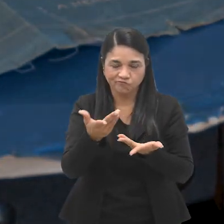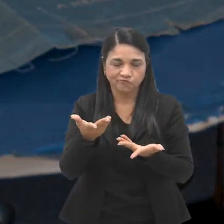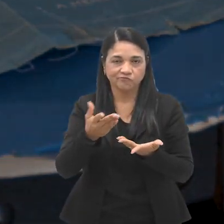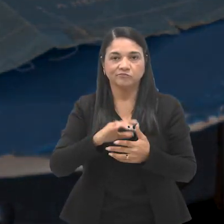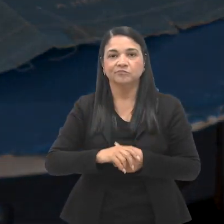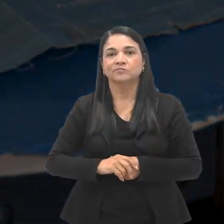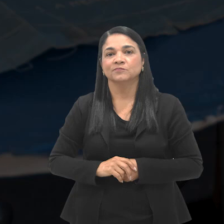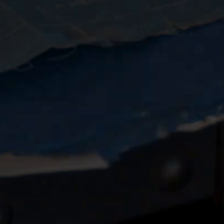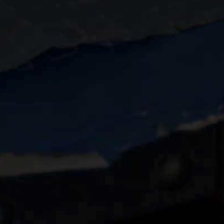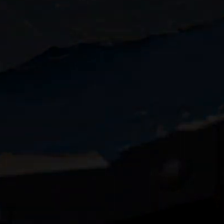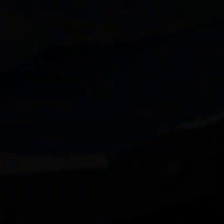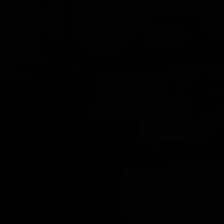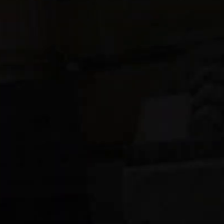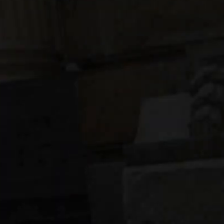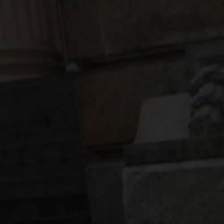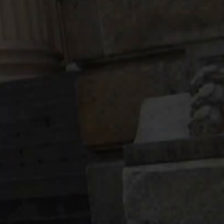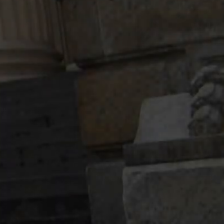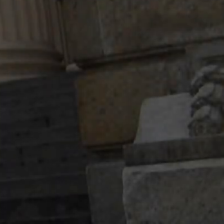orçamento.